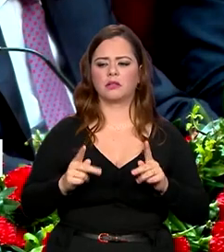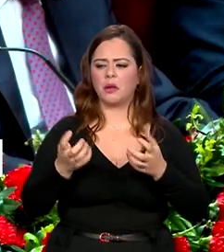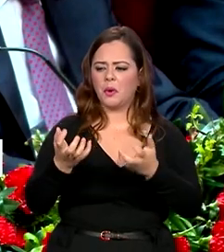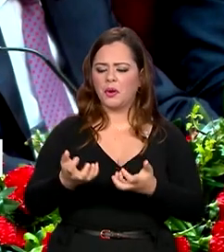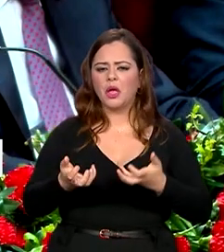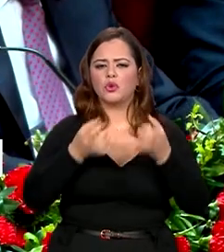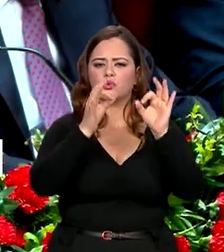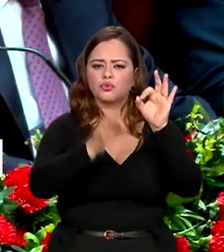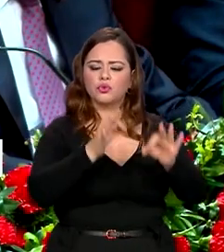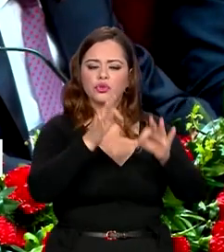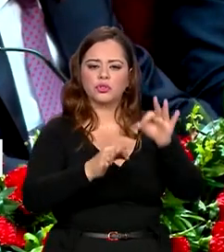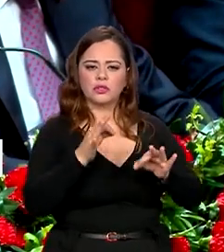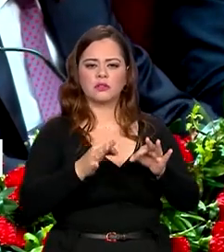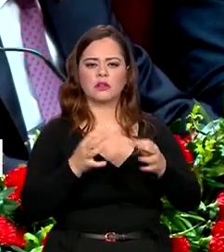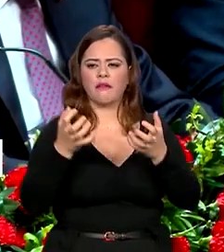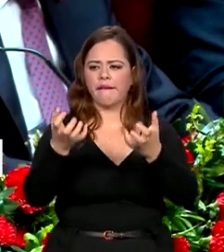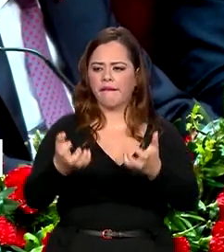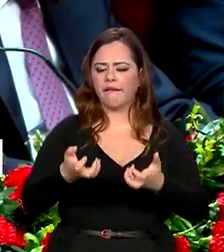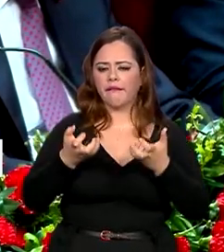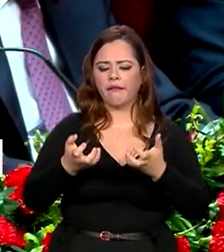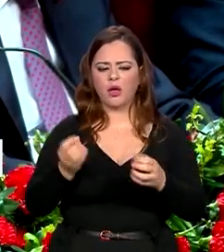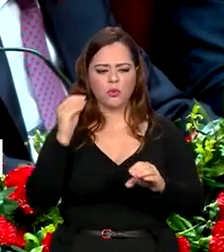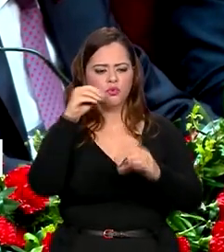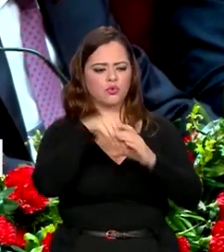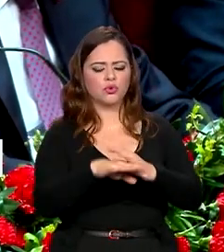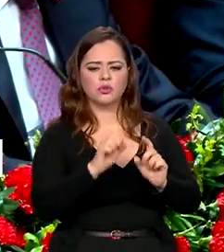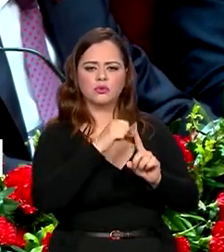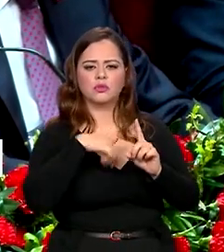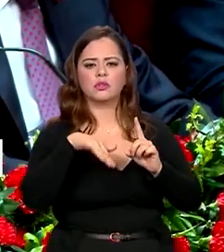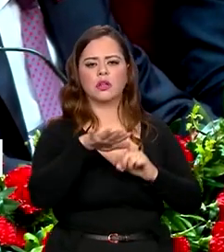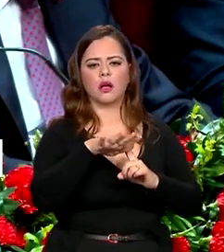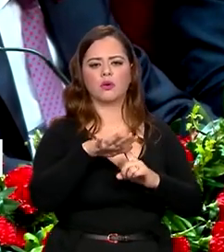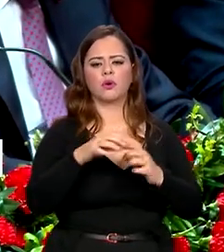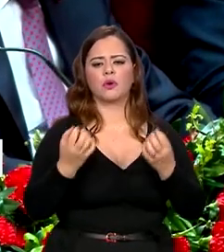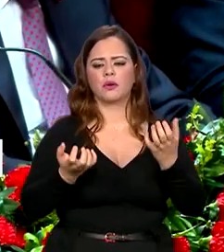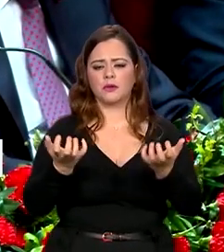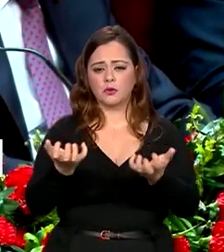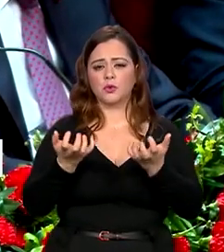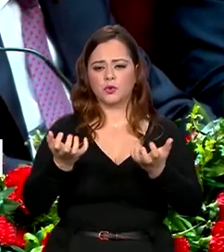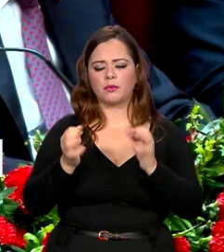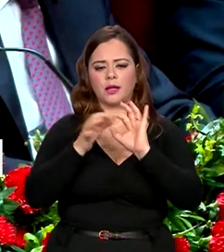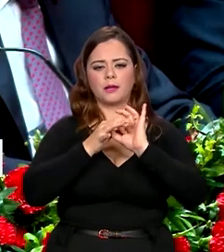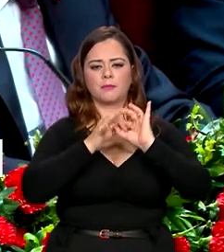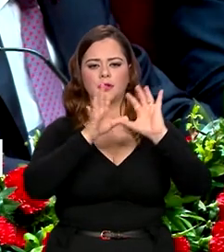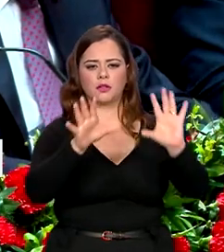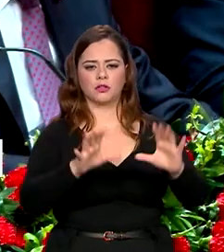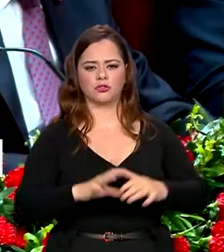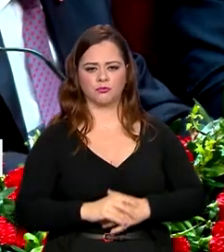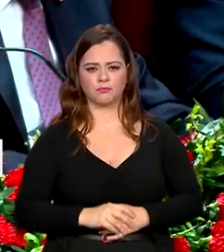pela justiça, obstinado pela inclusão social, obstinado pela liberdade.